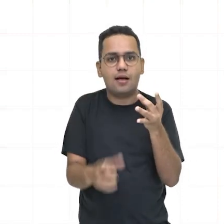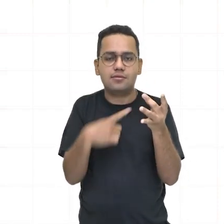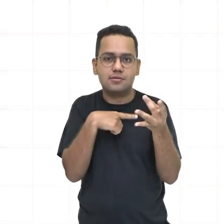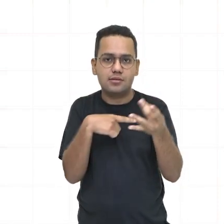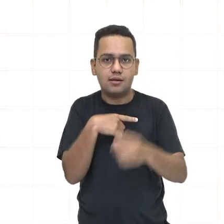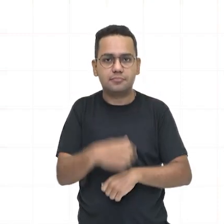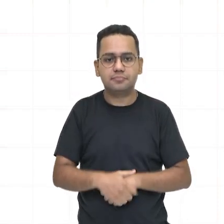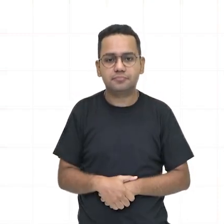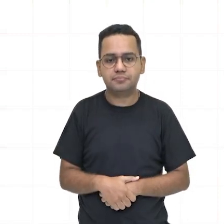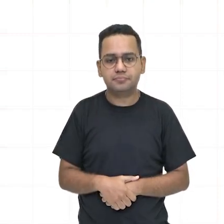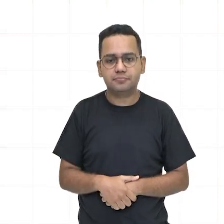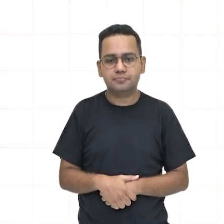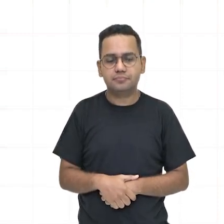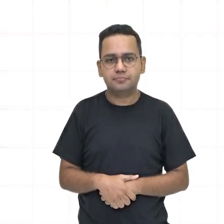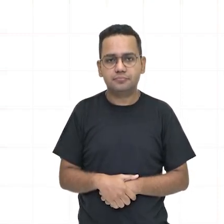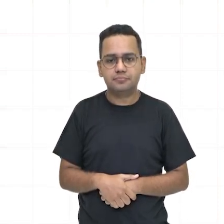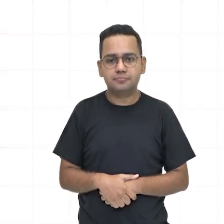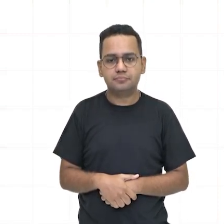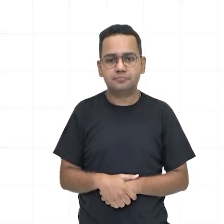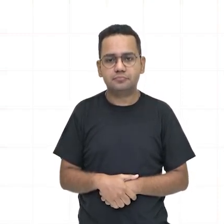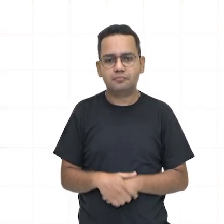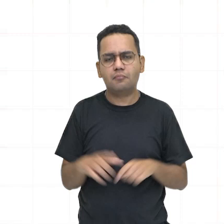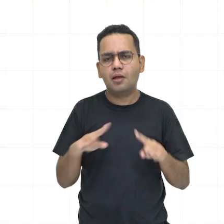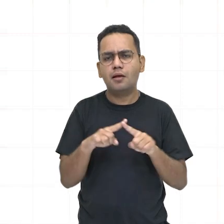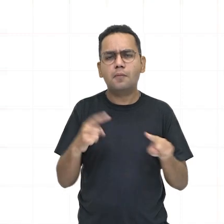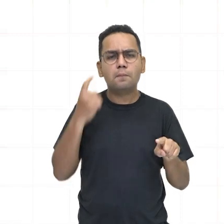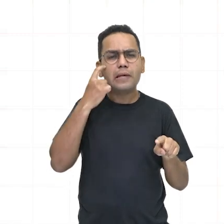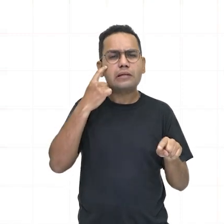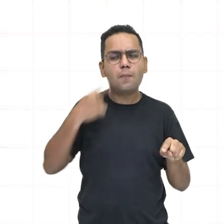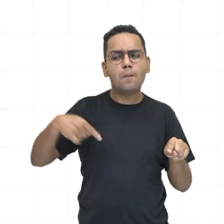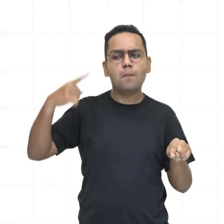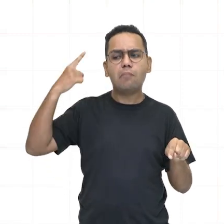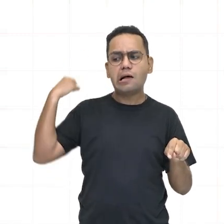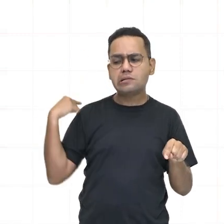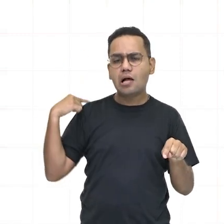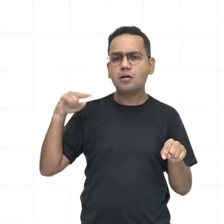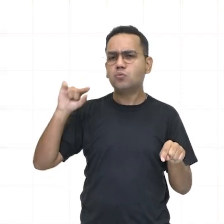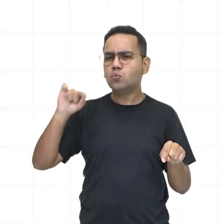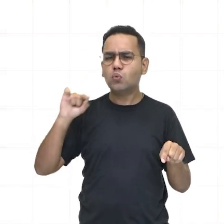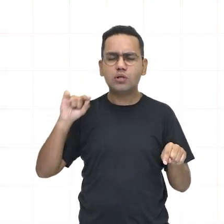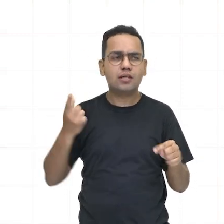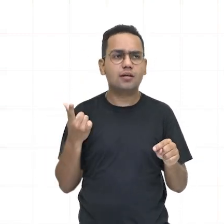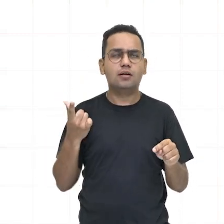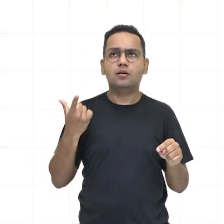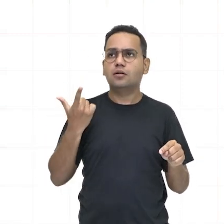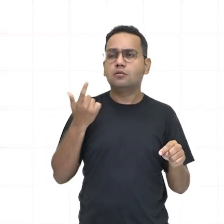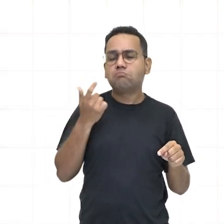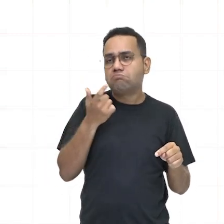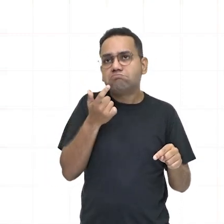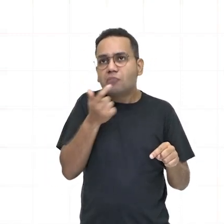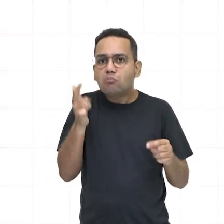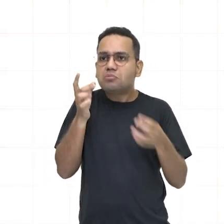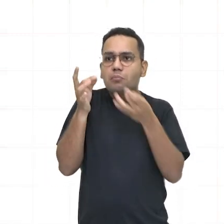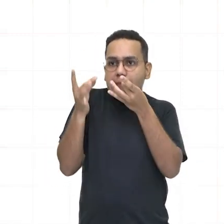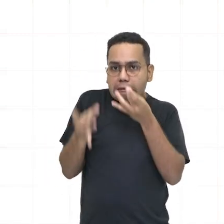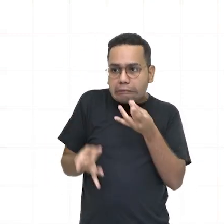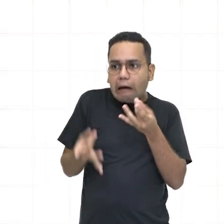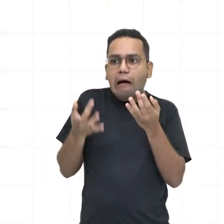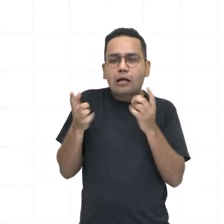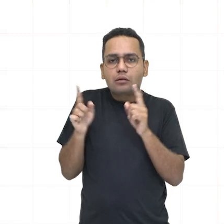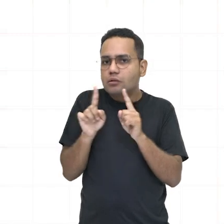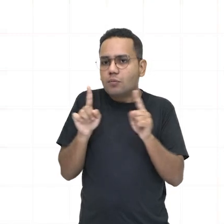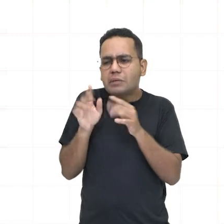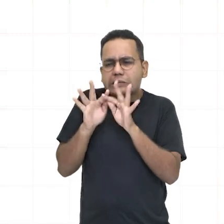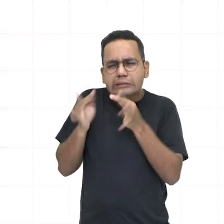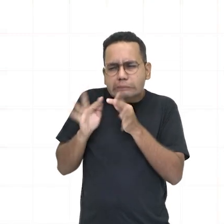não é como a gente pensar que eram civilizações antigas e não tinham requintes, né, nessa organização social.